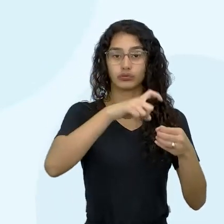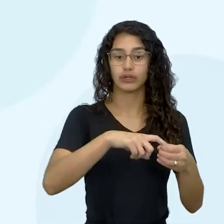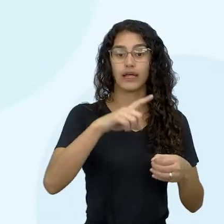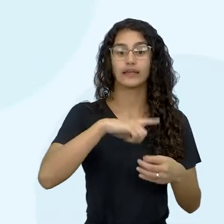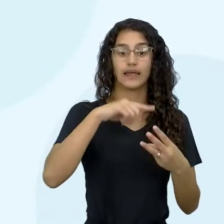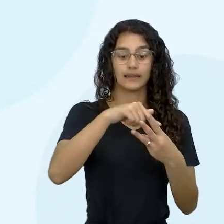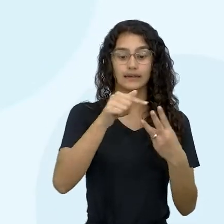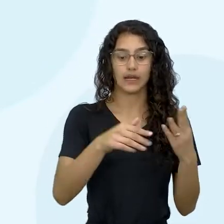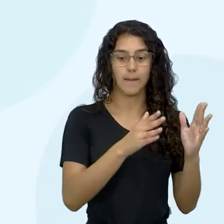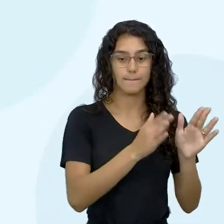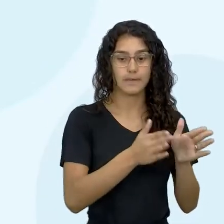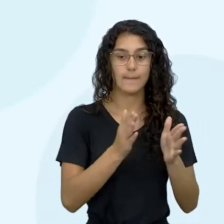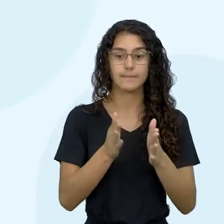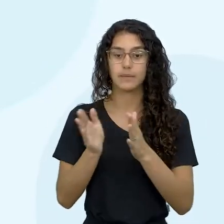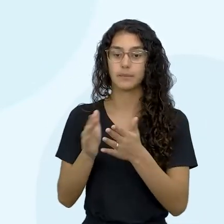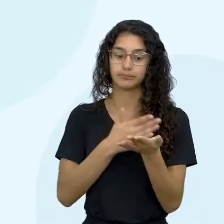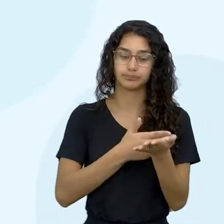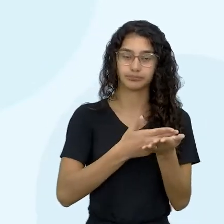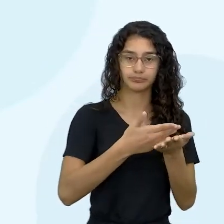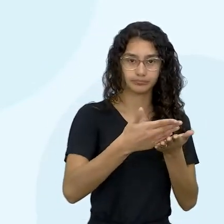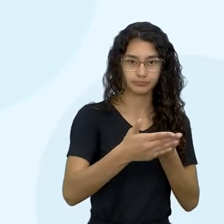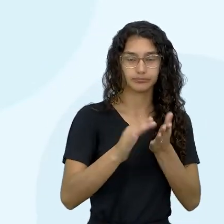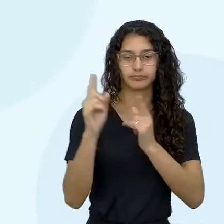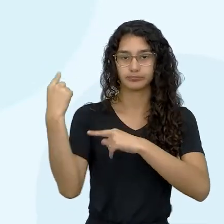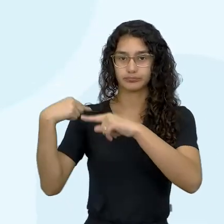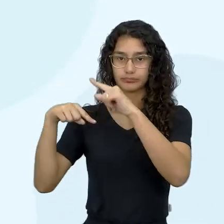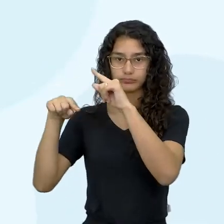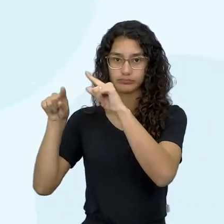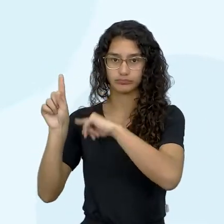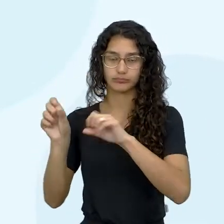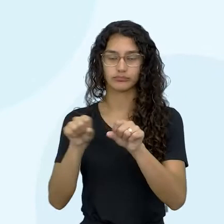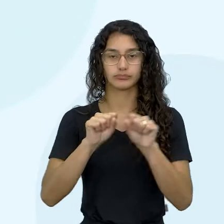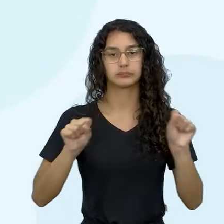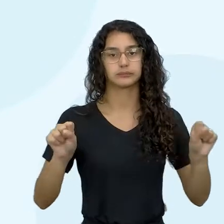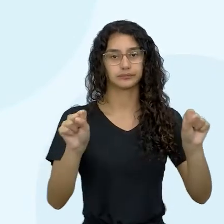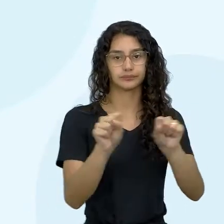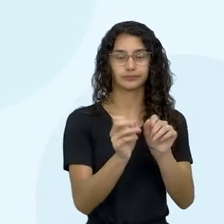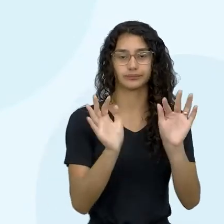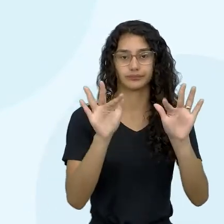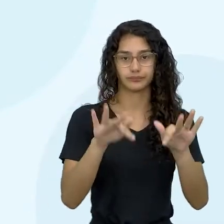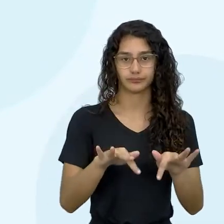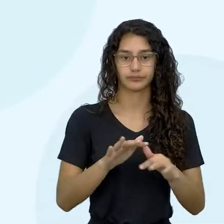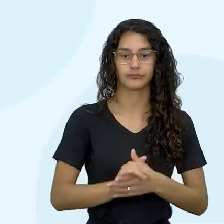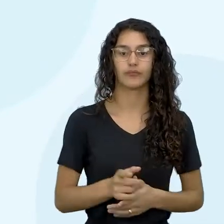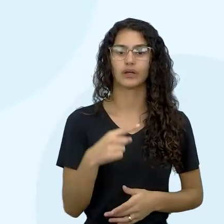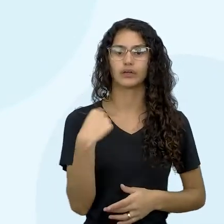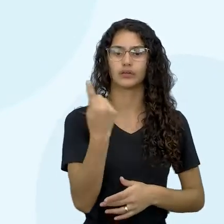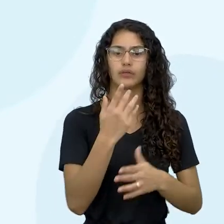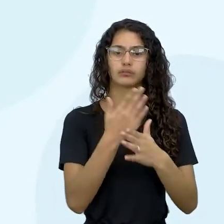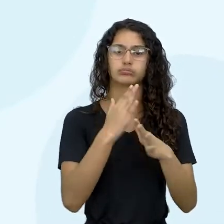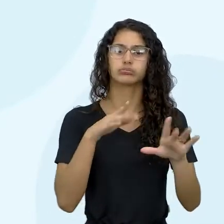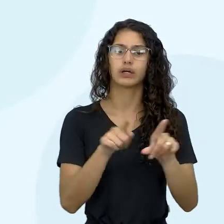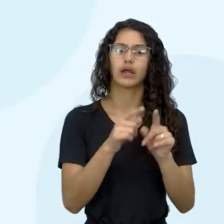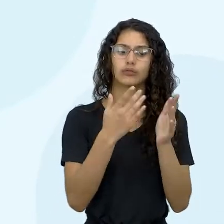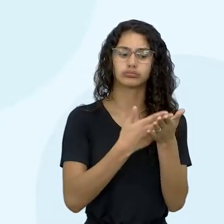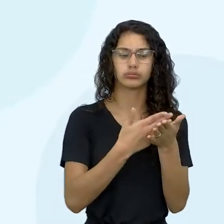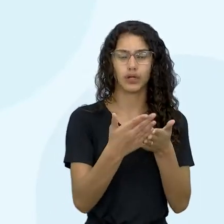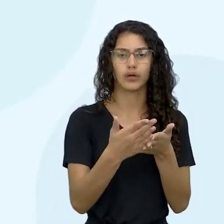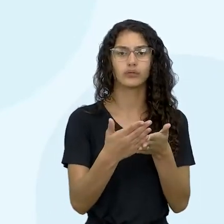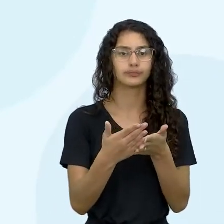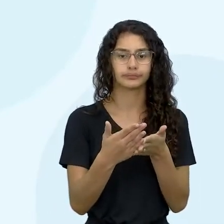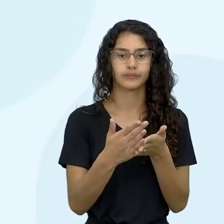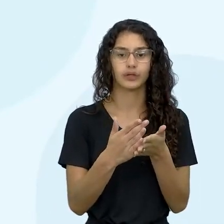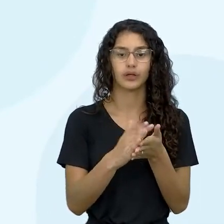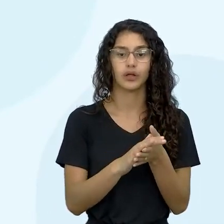tem 3 etapas: introdução, desenvolvimento e sistematização. Nós vamos acabar a introdução e vamos